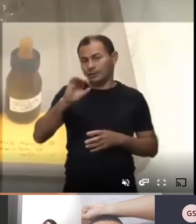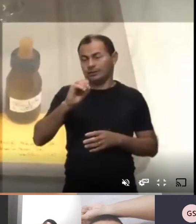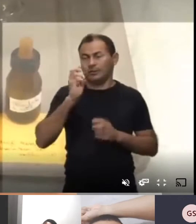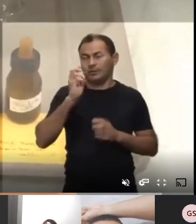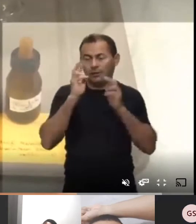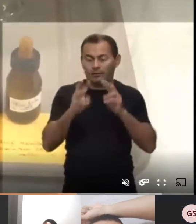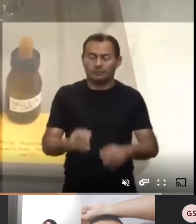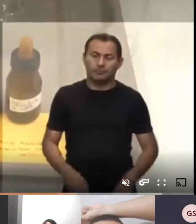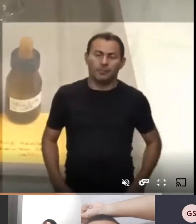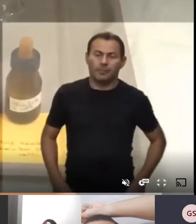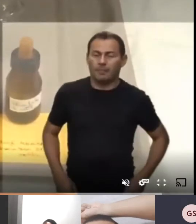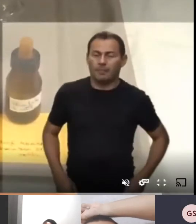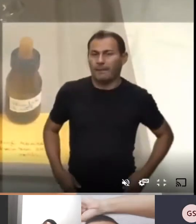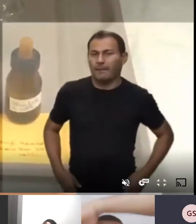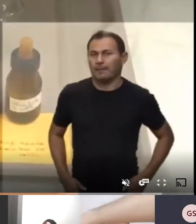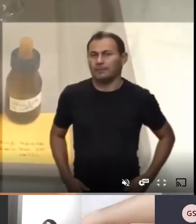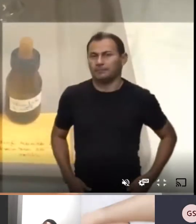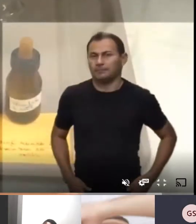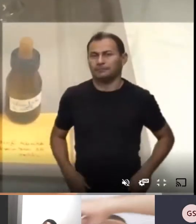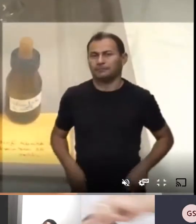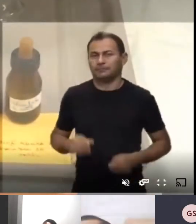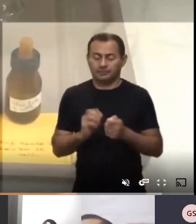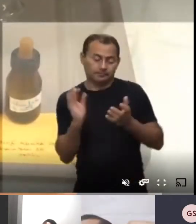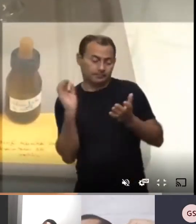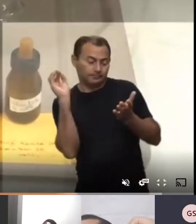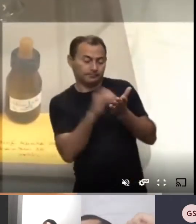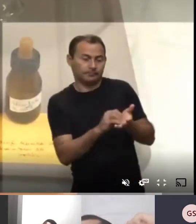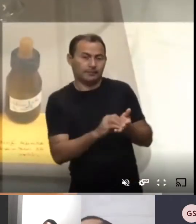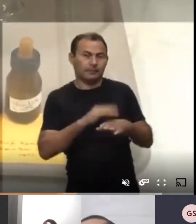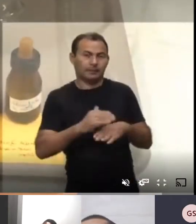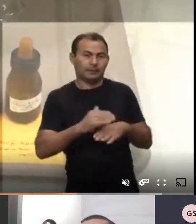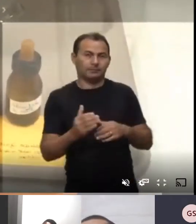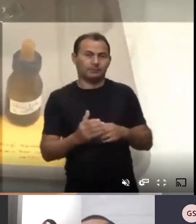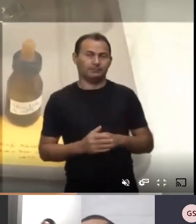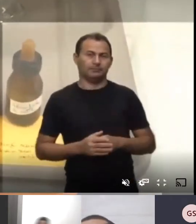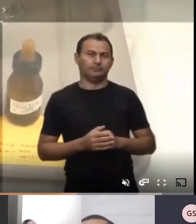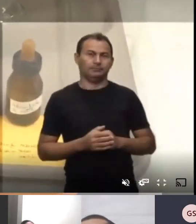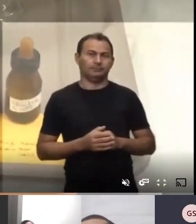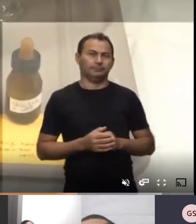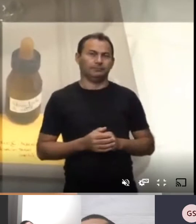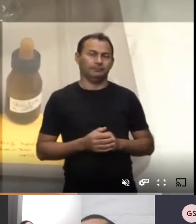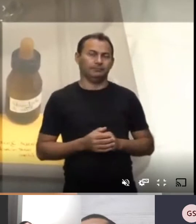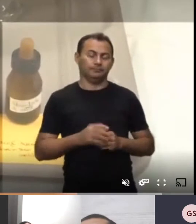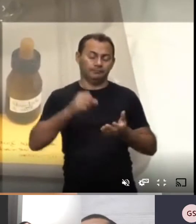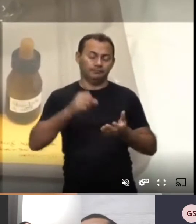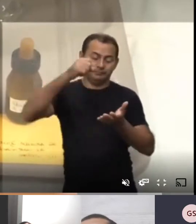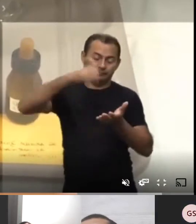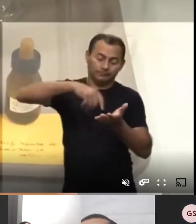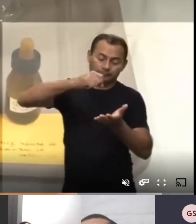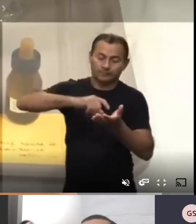sódio. Então, aí já é o ácido clorídrico, vai colocar no outro becker e fazer a mesma